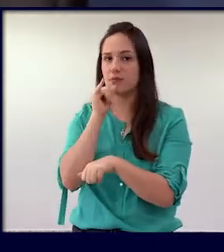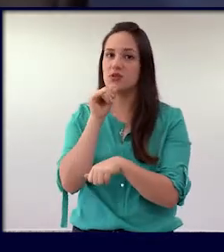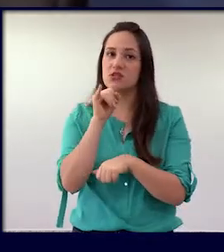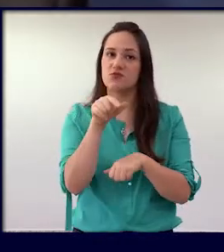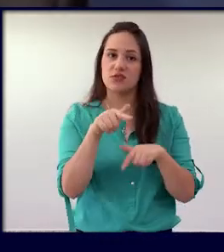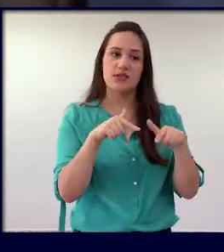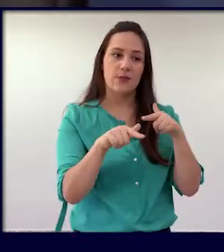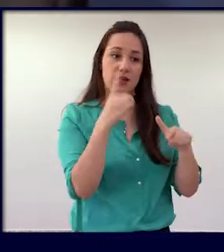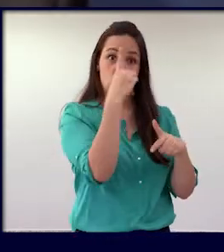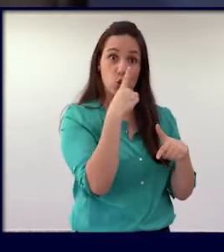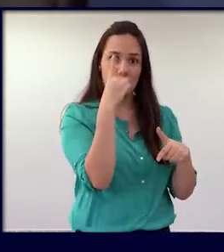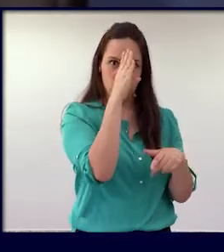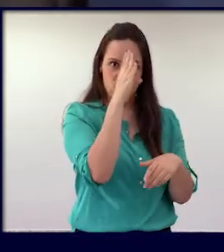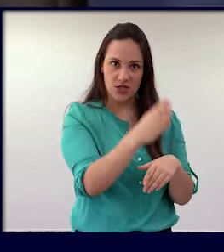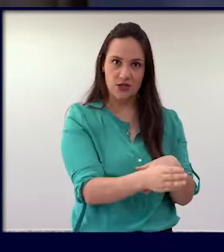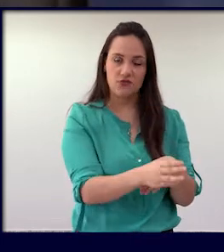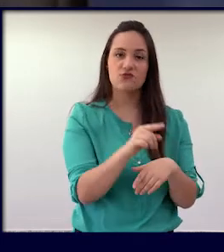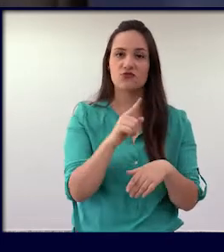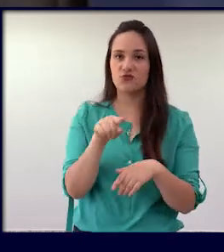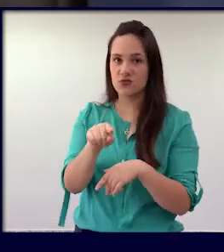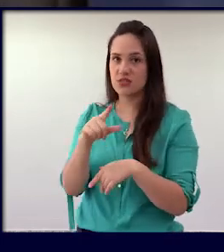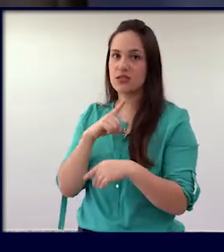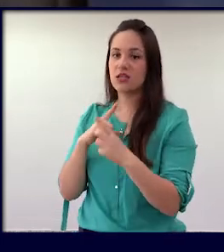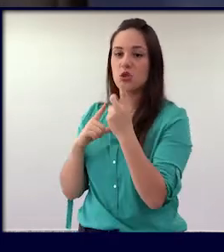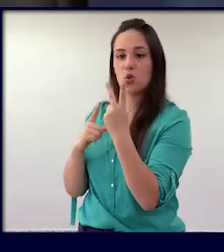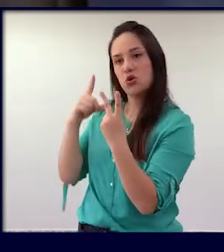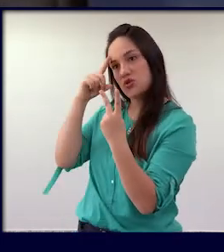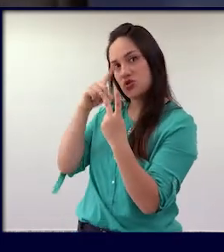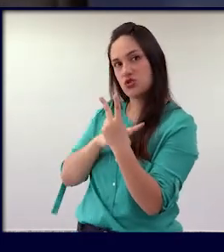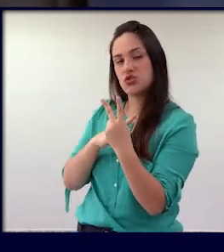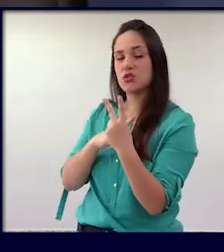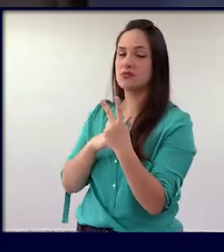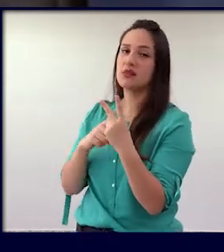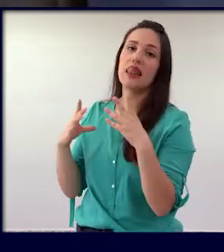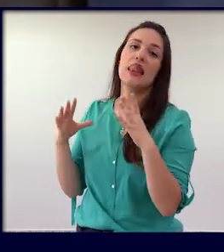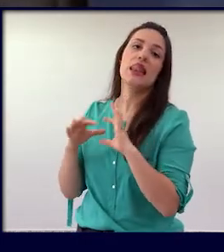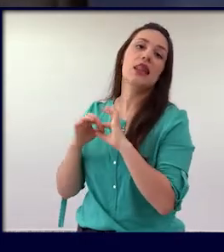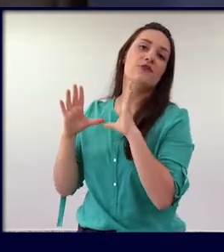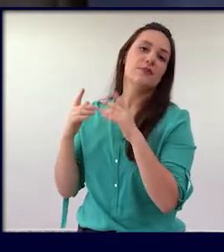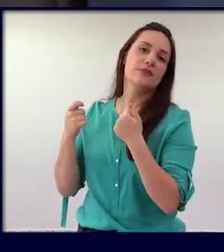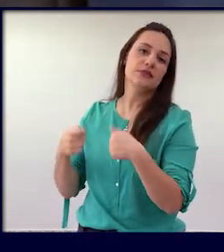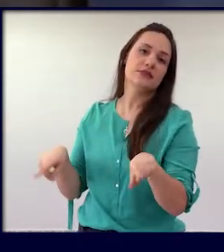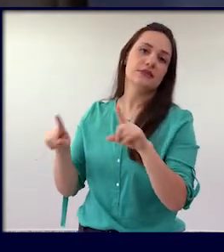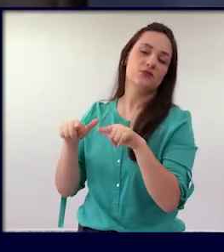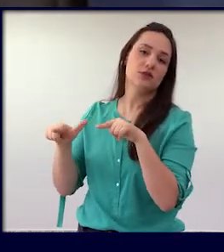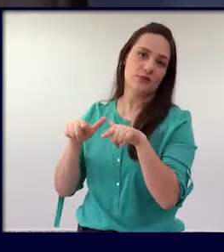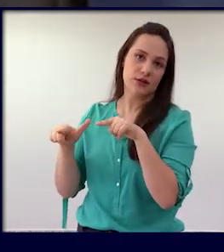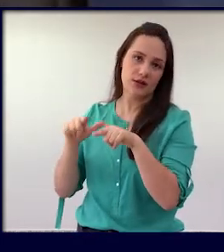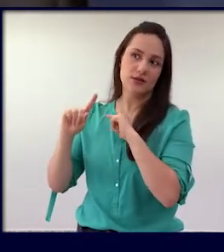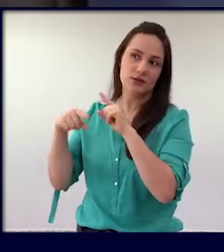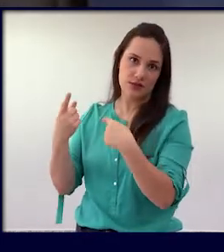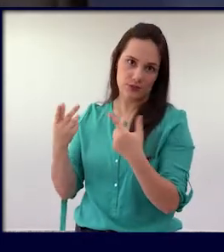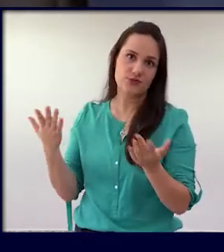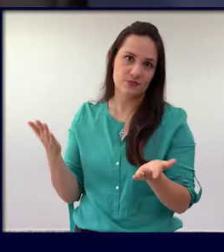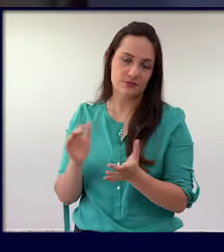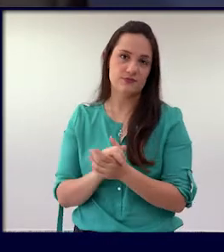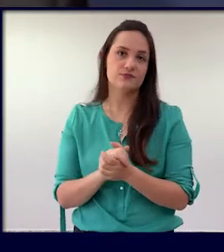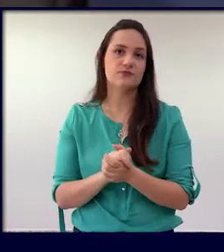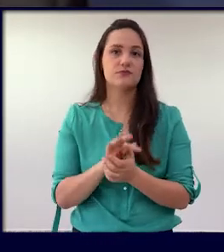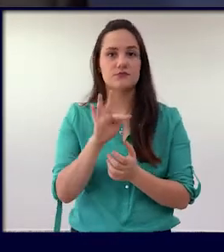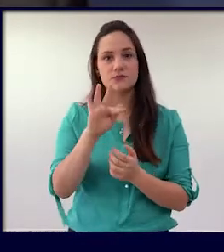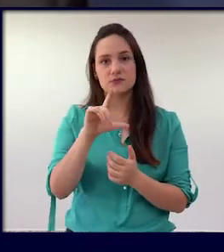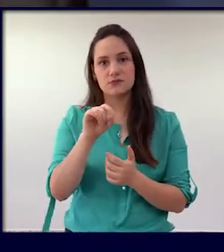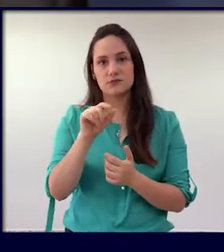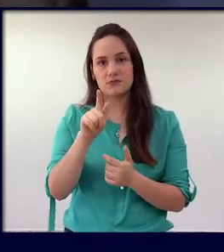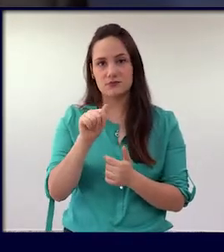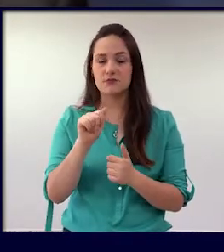o domingo inteiro e, por causa disso, ele terá 2 dias de folga que ele poderá usufruir